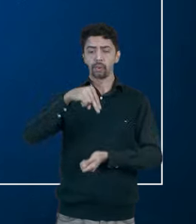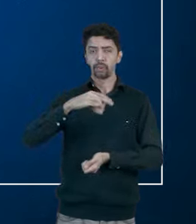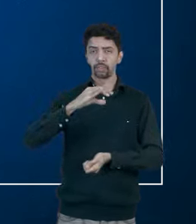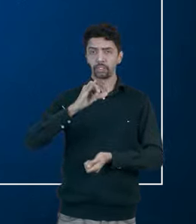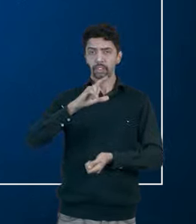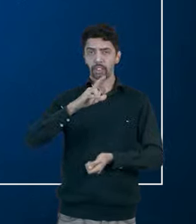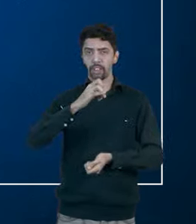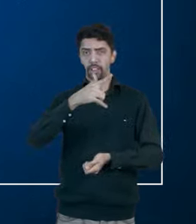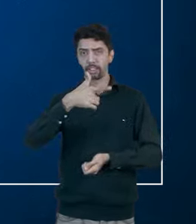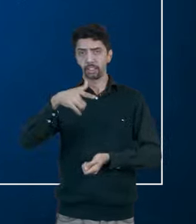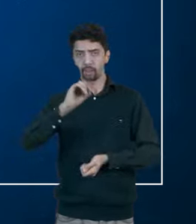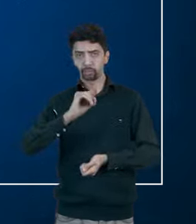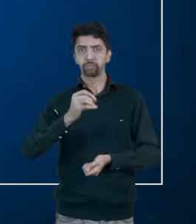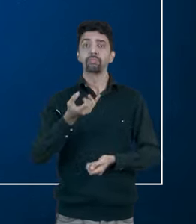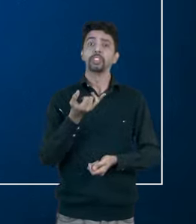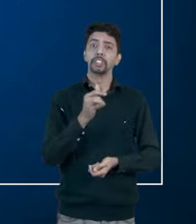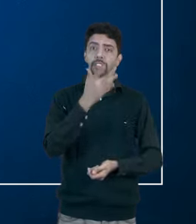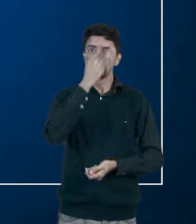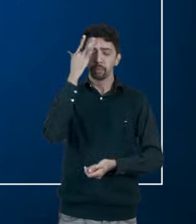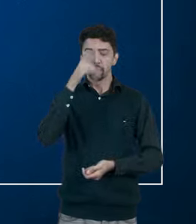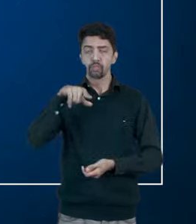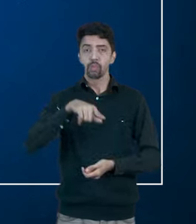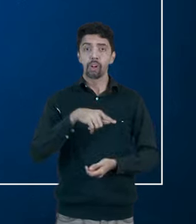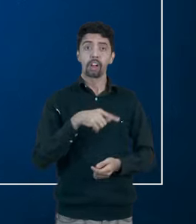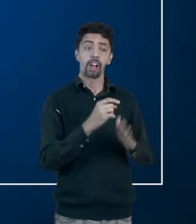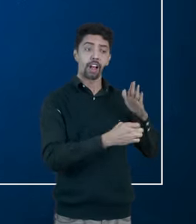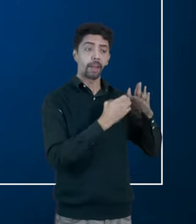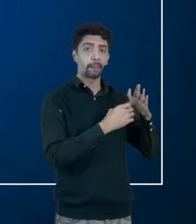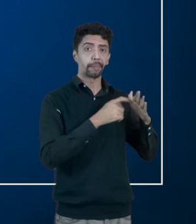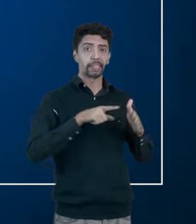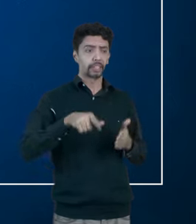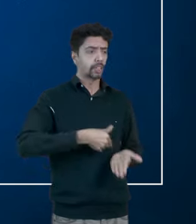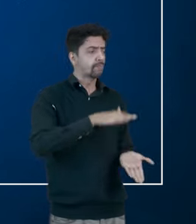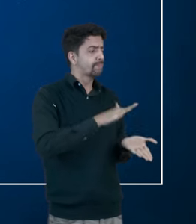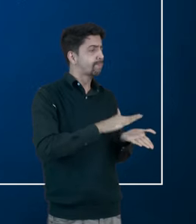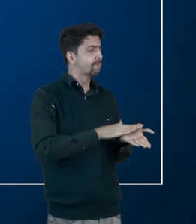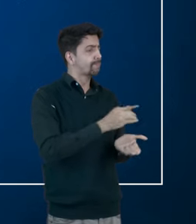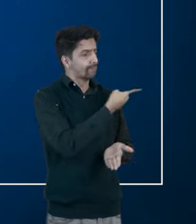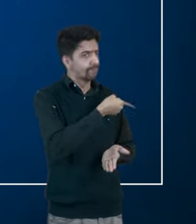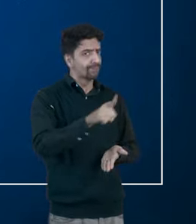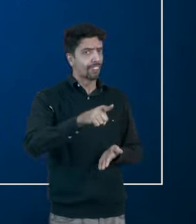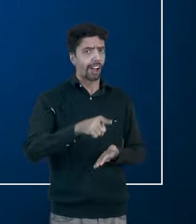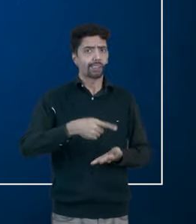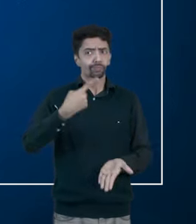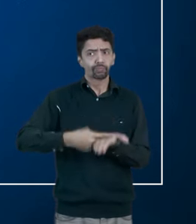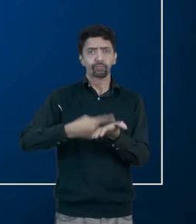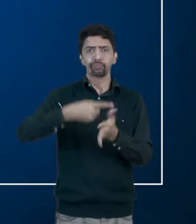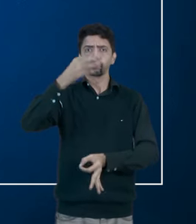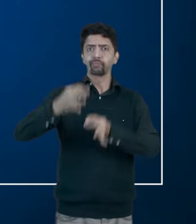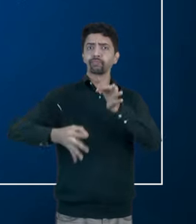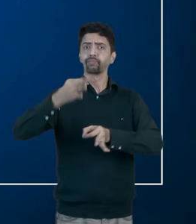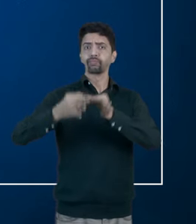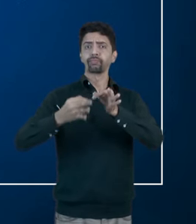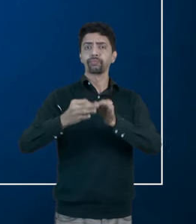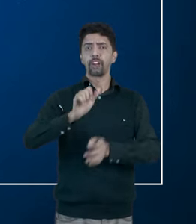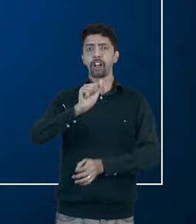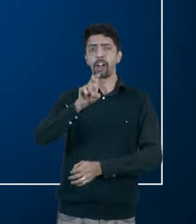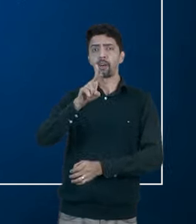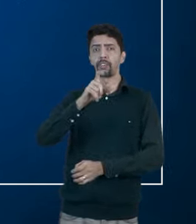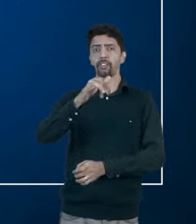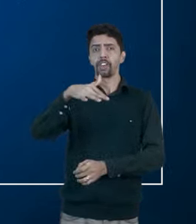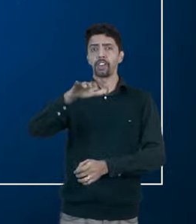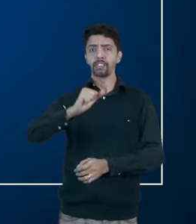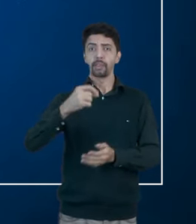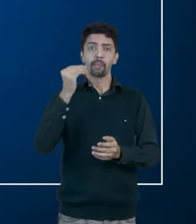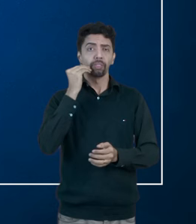diante do registro de reclamação do Consumidor o fornecedor é intimado a uma audiência para tentativa de